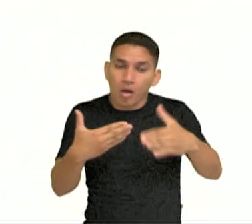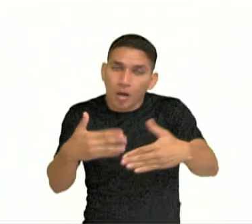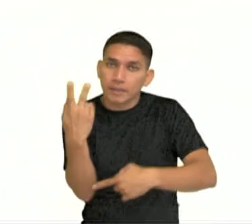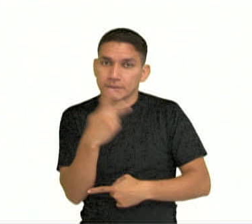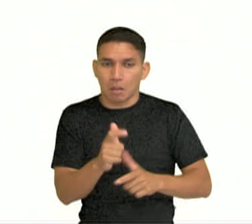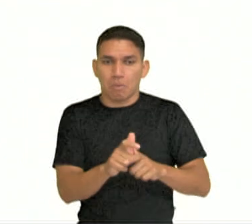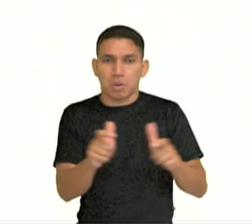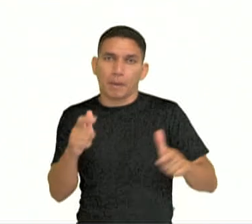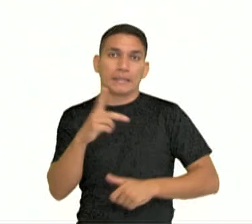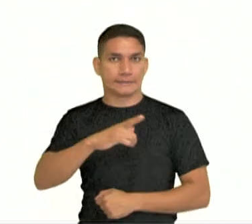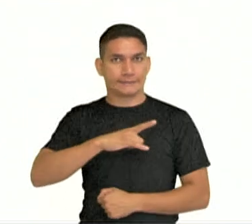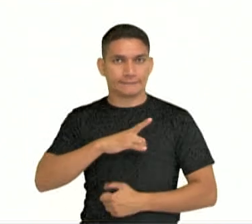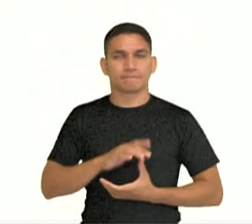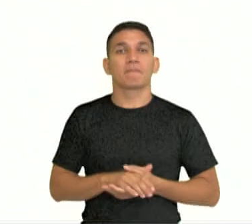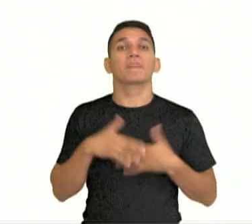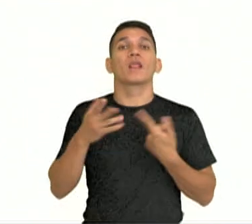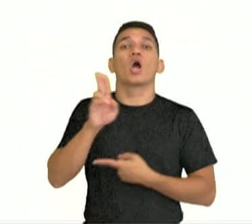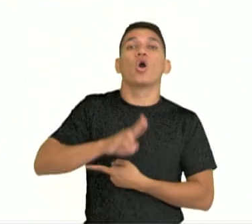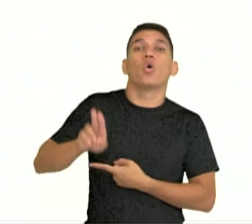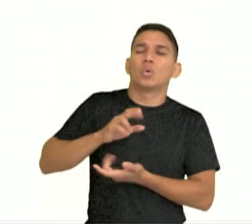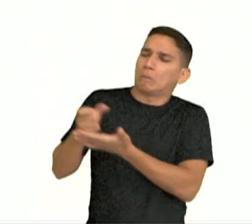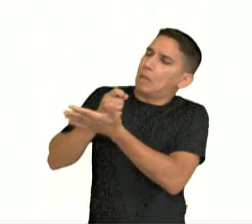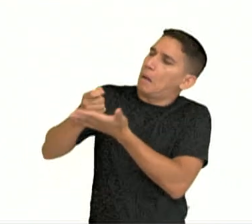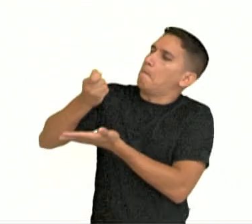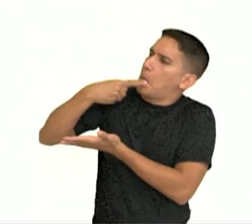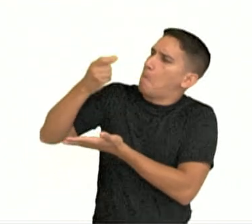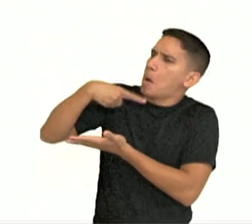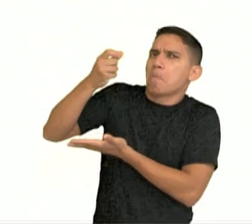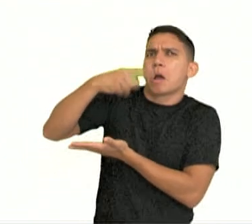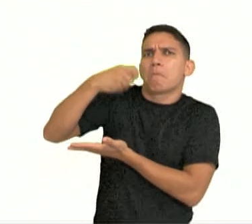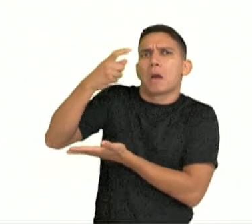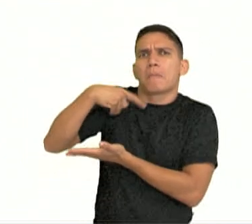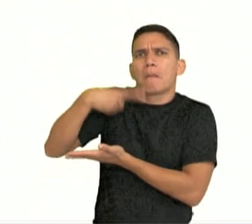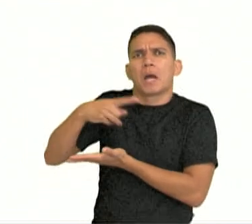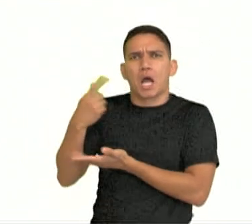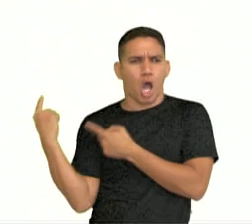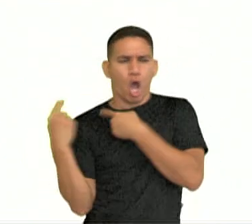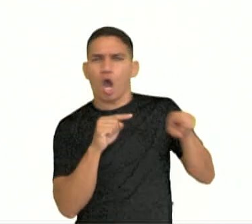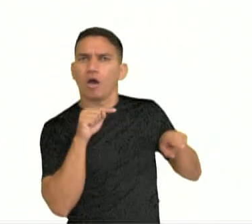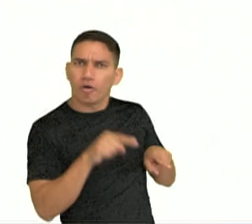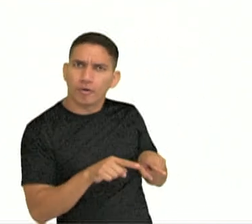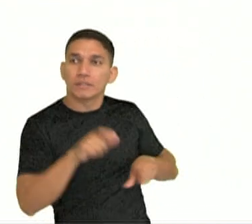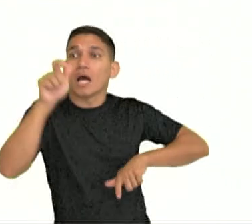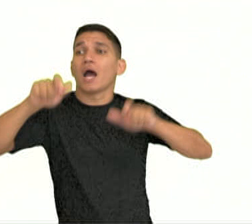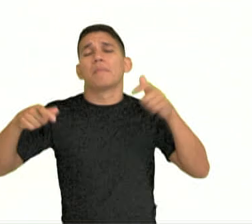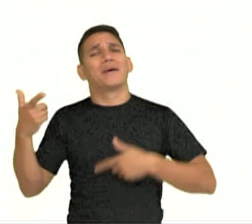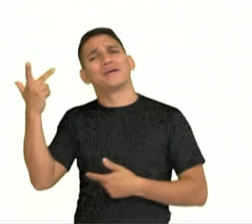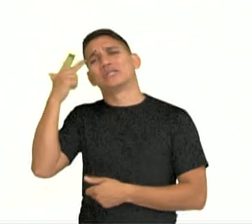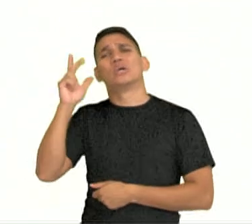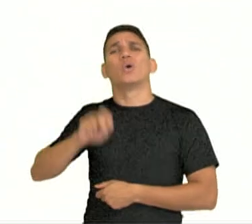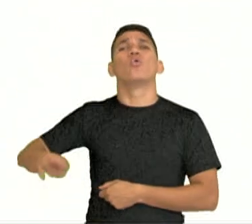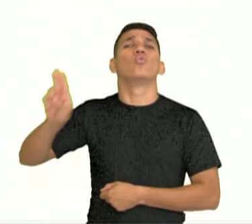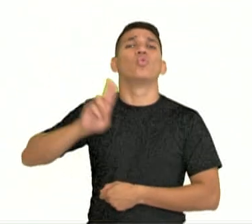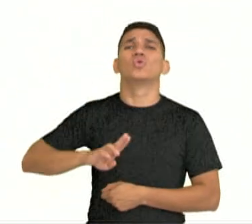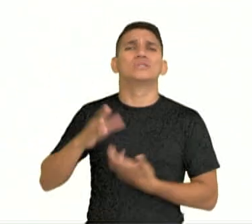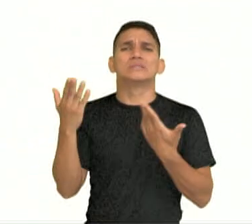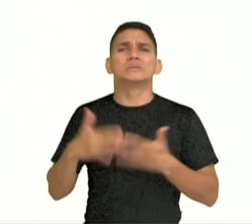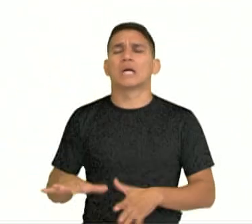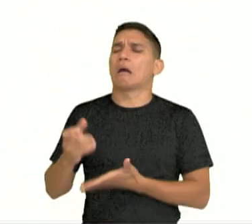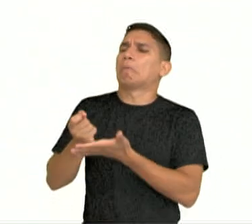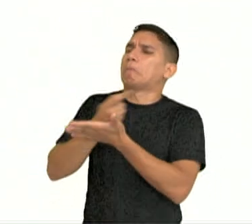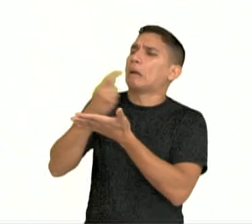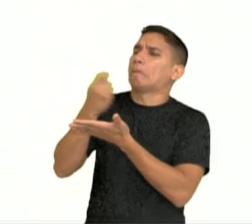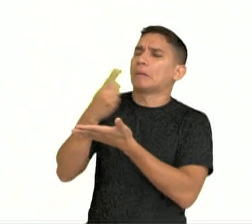fazem. Então, por conta do uso indiscriminado dos antibióticos, normalmente as pessoas, no geral, acabam não tomando